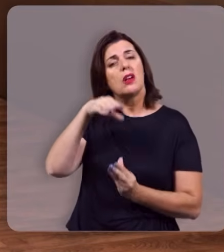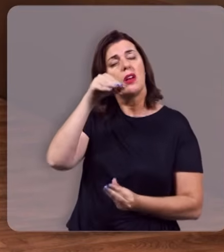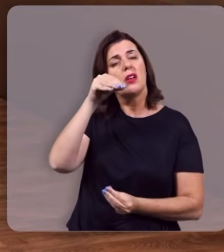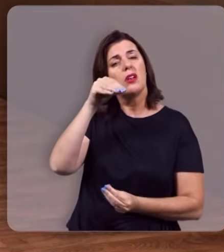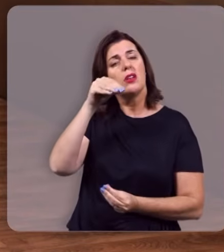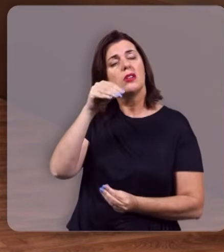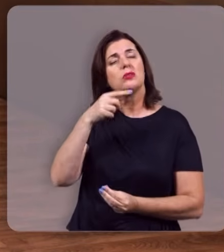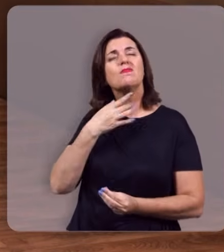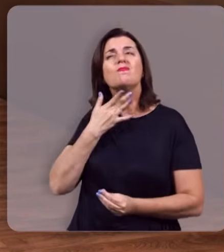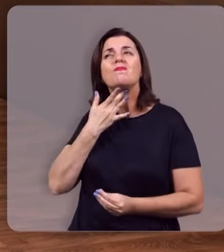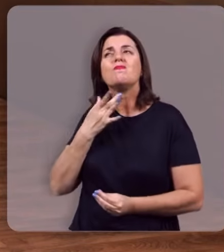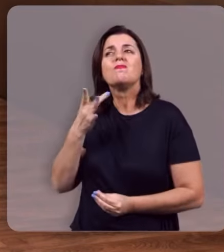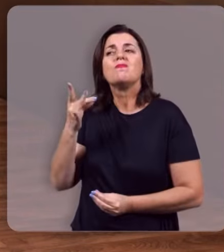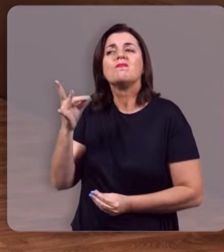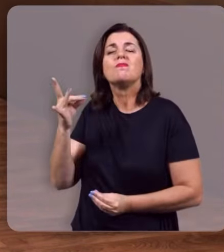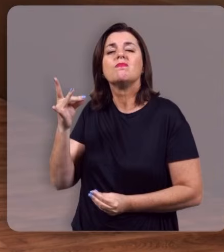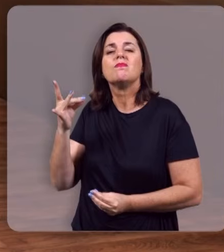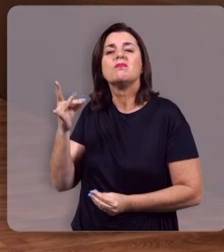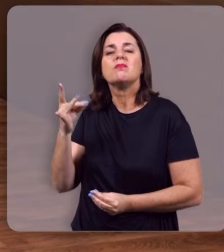com sede.